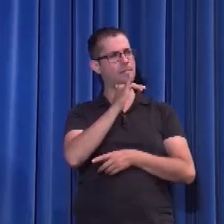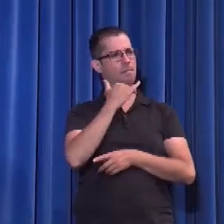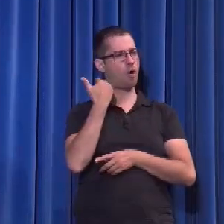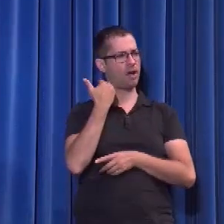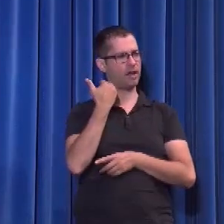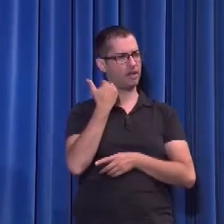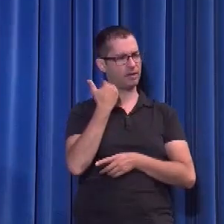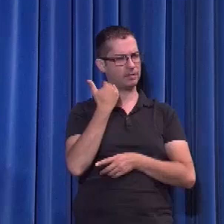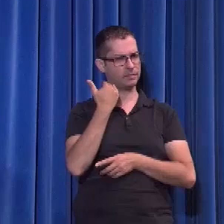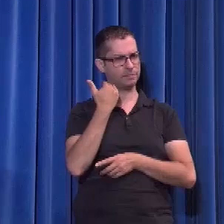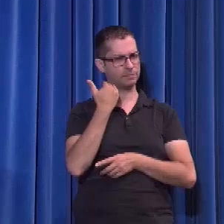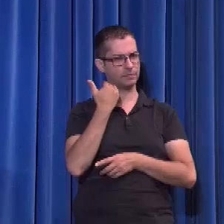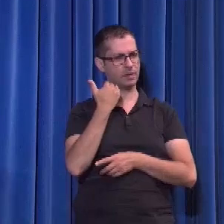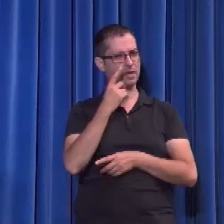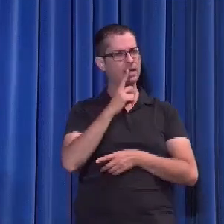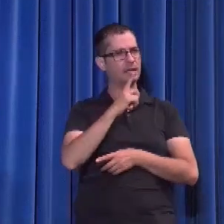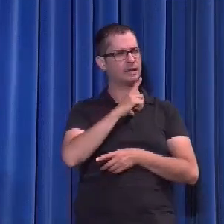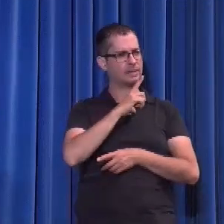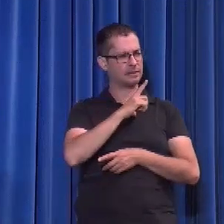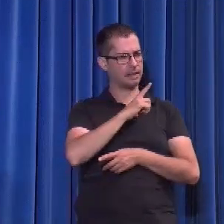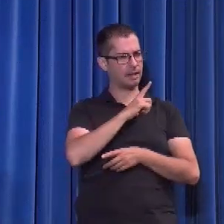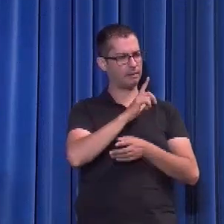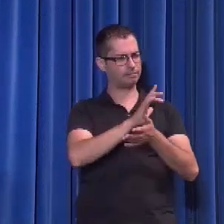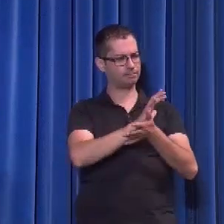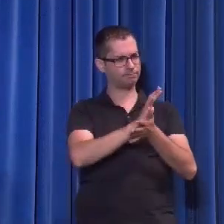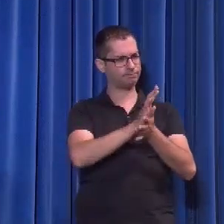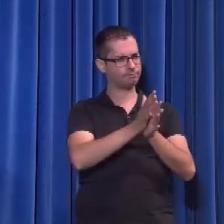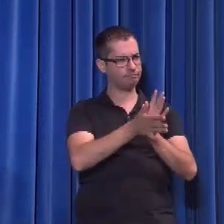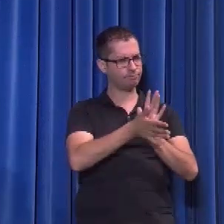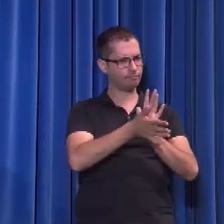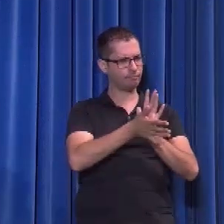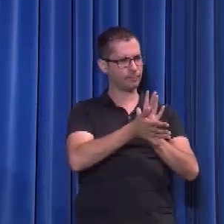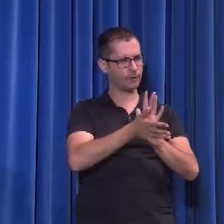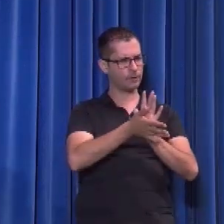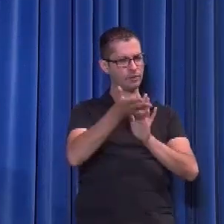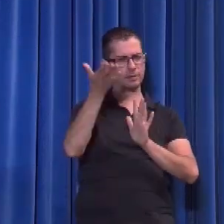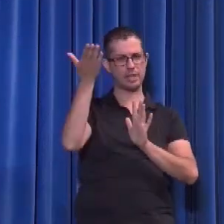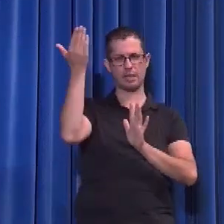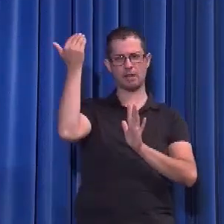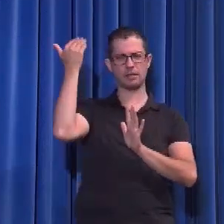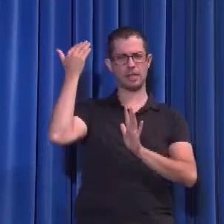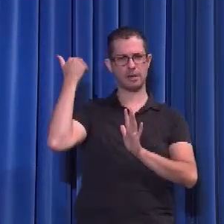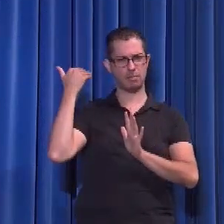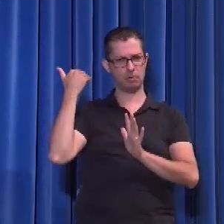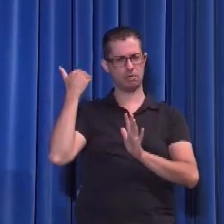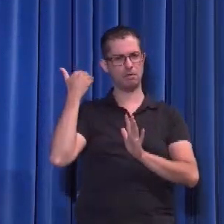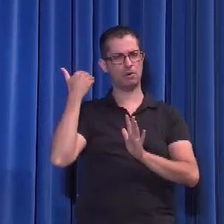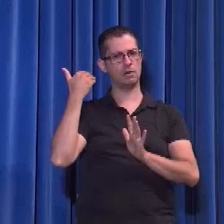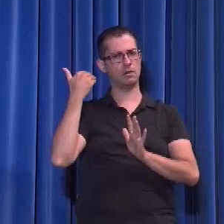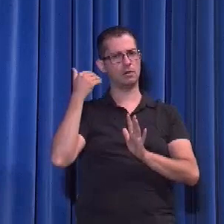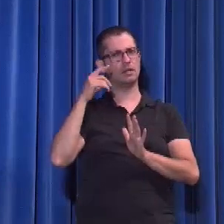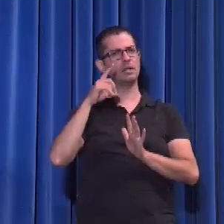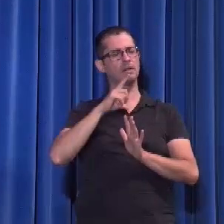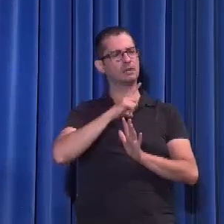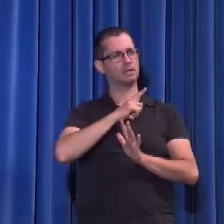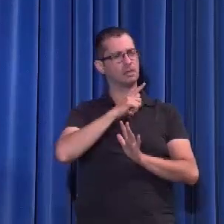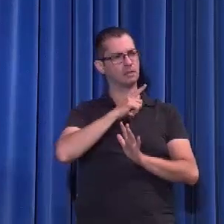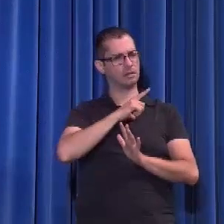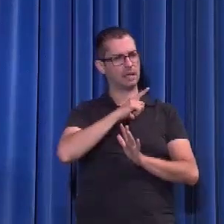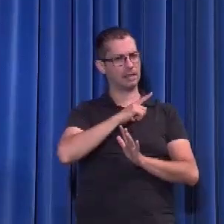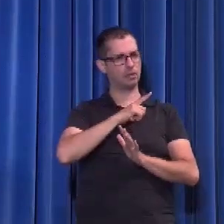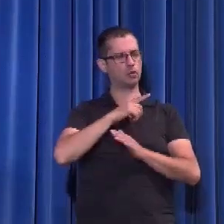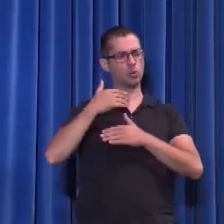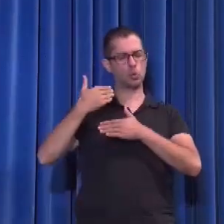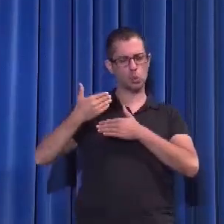Eva, tem corrompido desde aquele tempo. Ele tem sido a cada